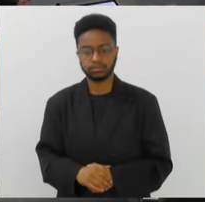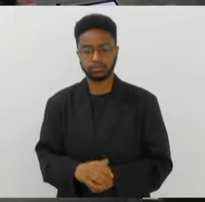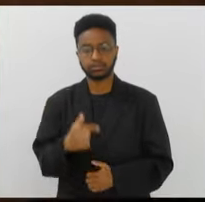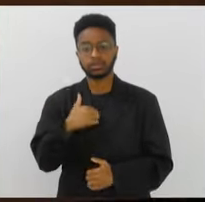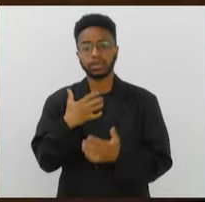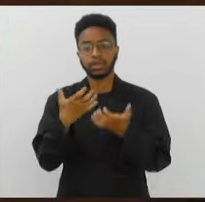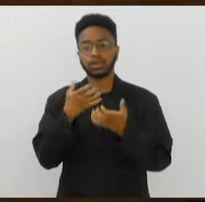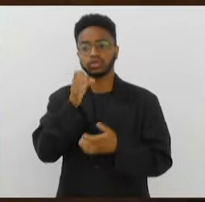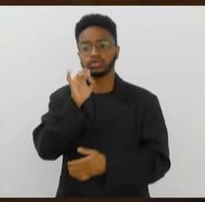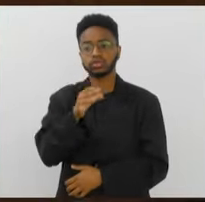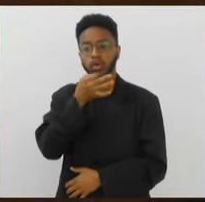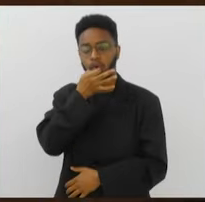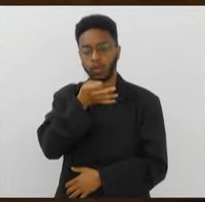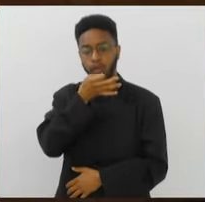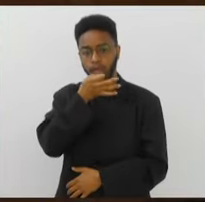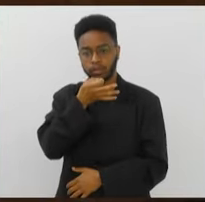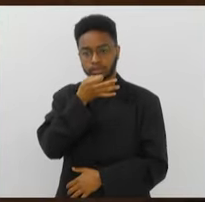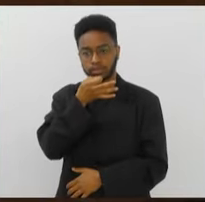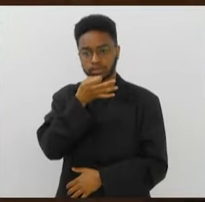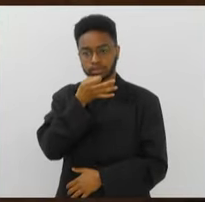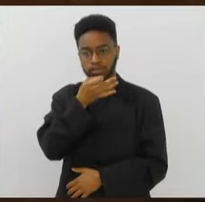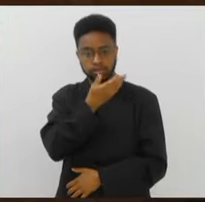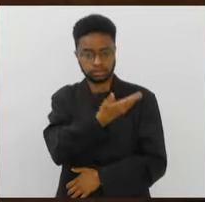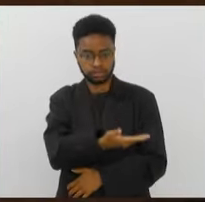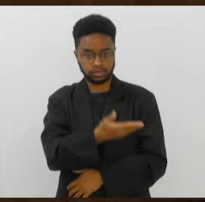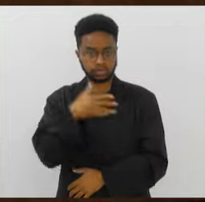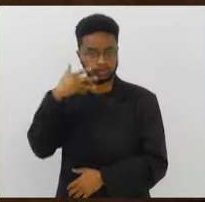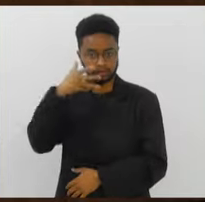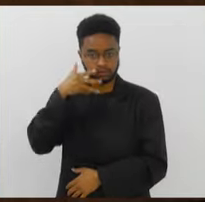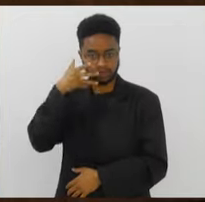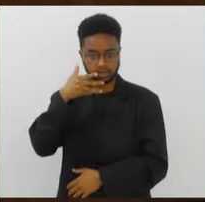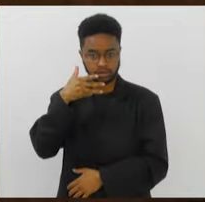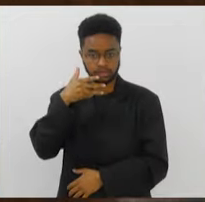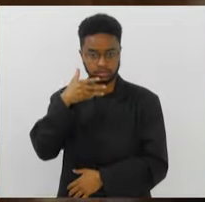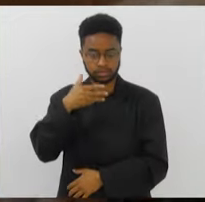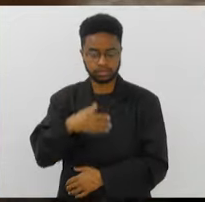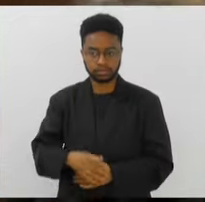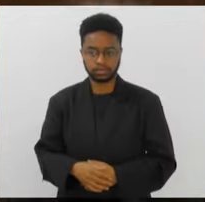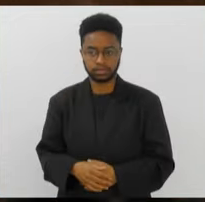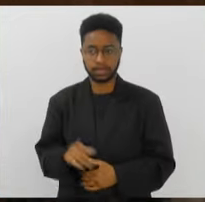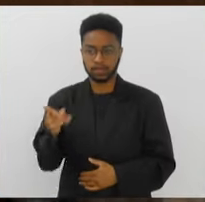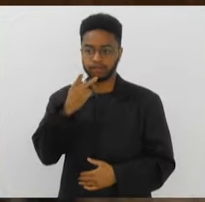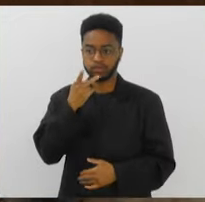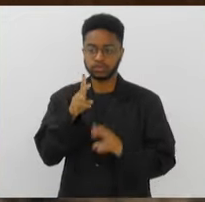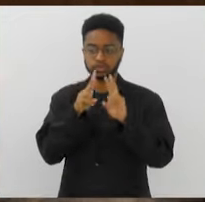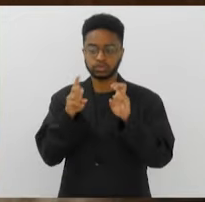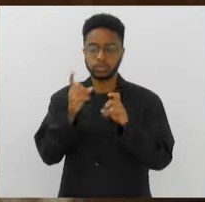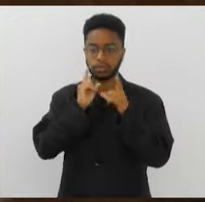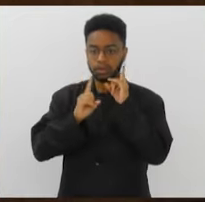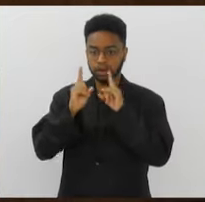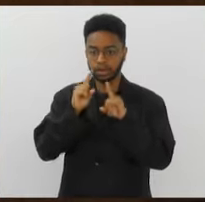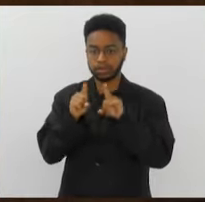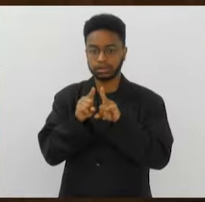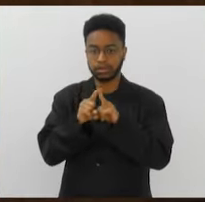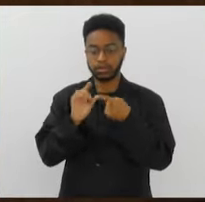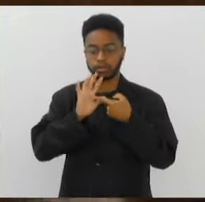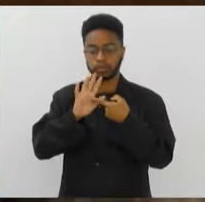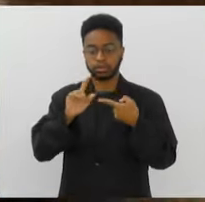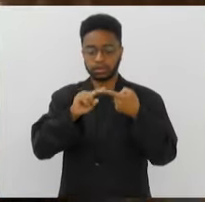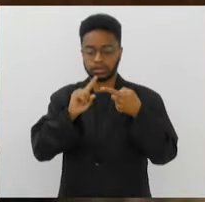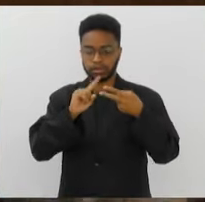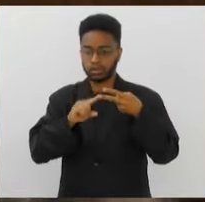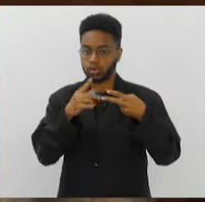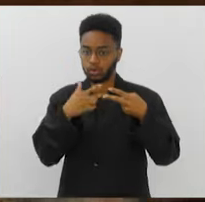só comentar aqui a fala do colega que me antecedeu, falando sobre Maricá, colocando duas questões